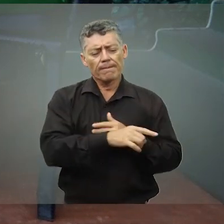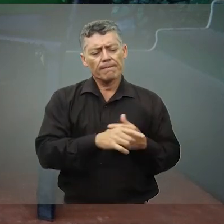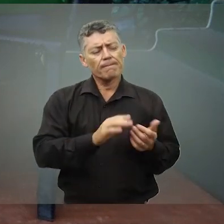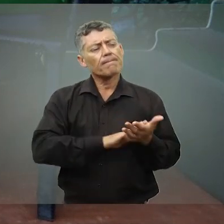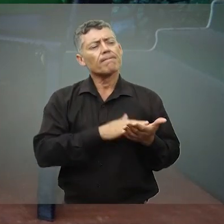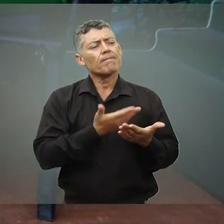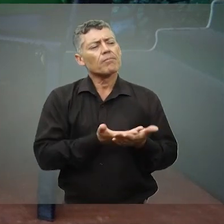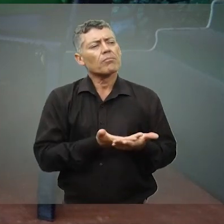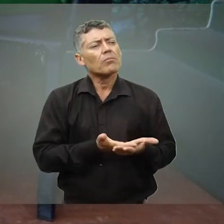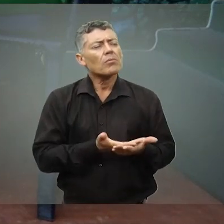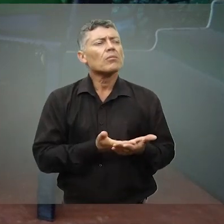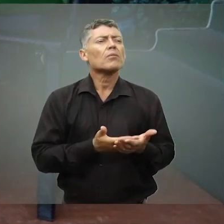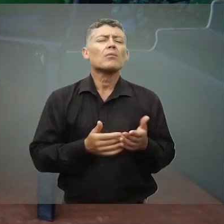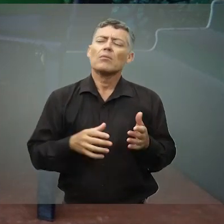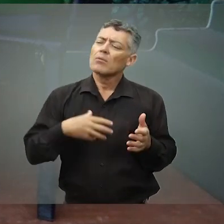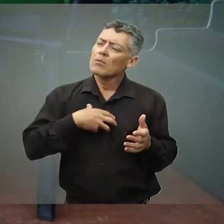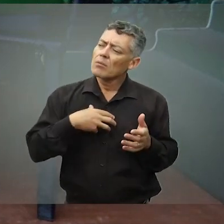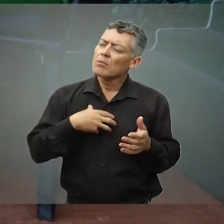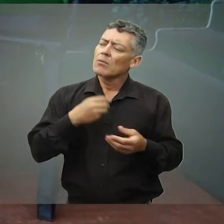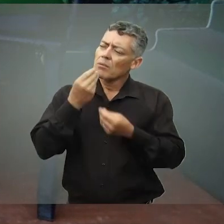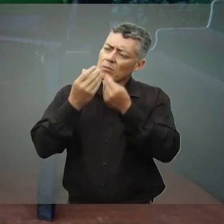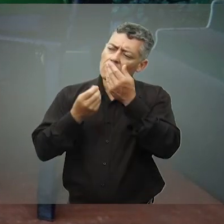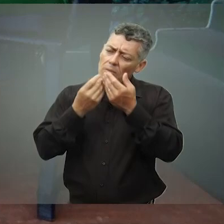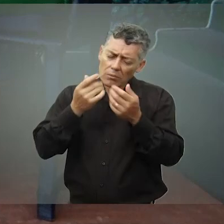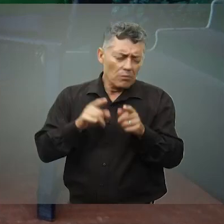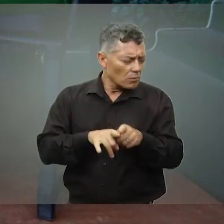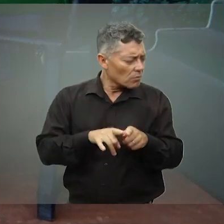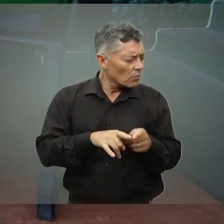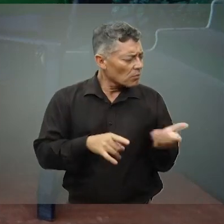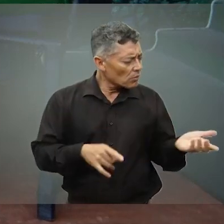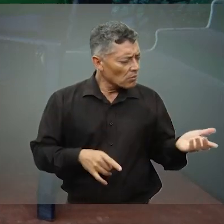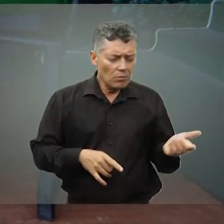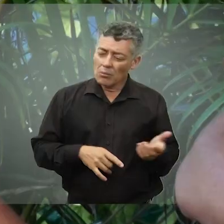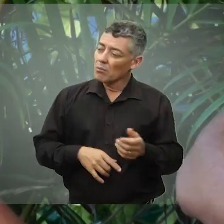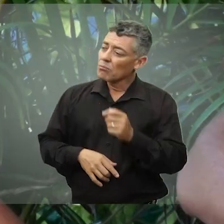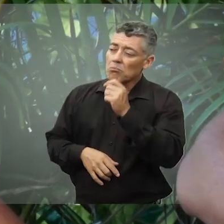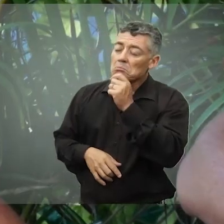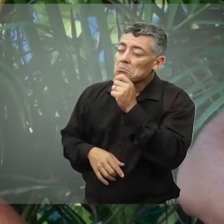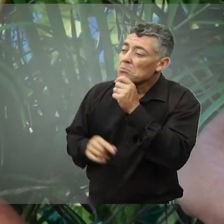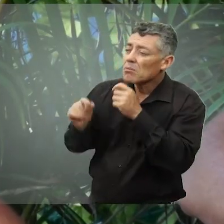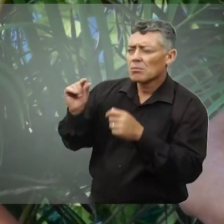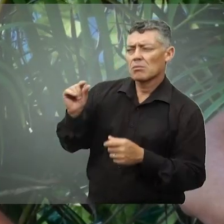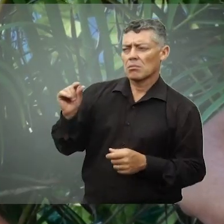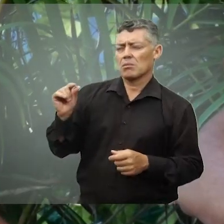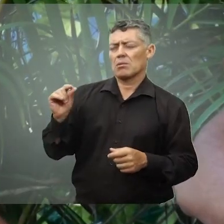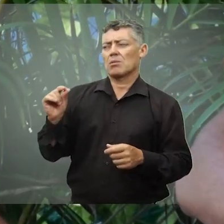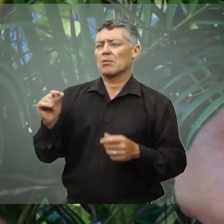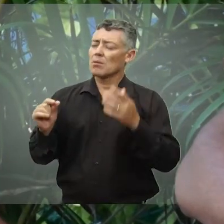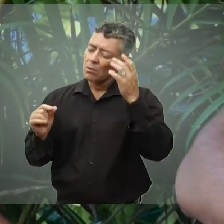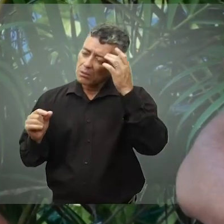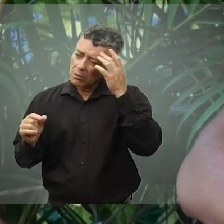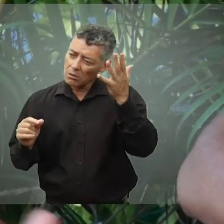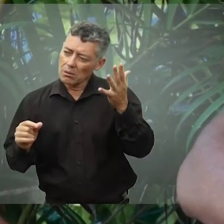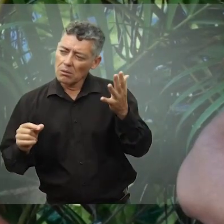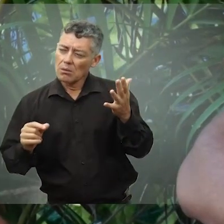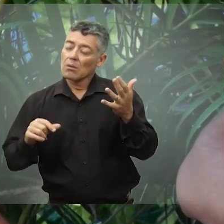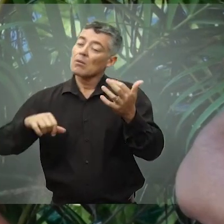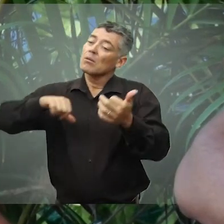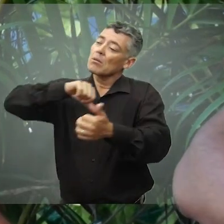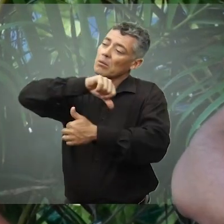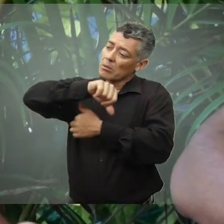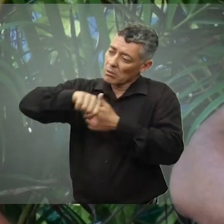tudo, mas você também tem esse lado também de compositor? Na verdade, não tenho muito. Eu tenho mais facilidade de